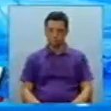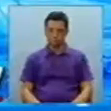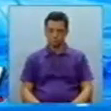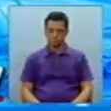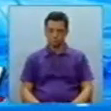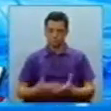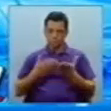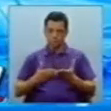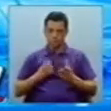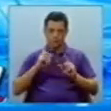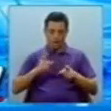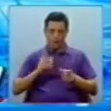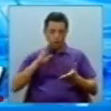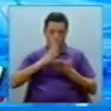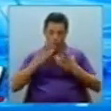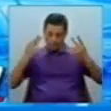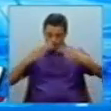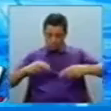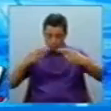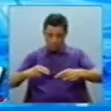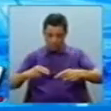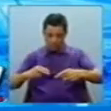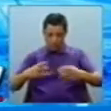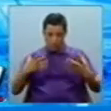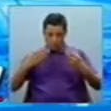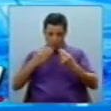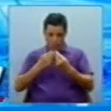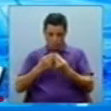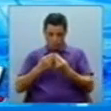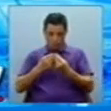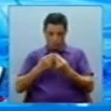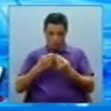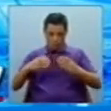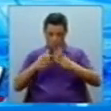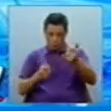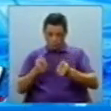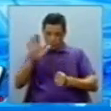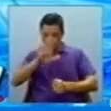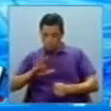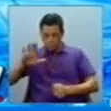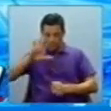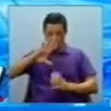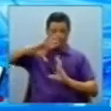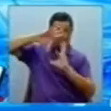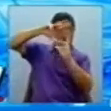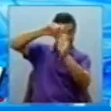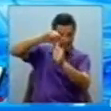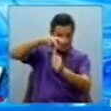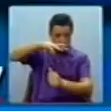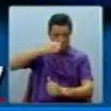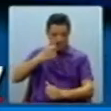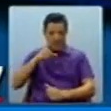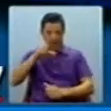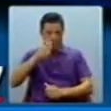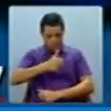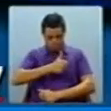Altura agora para a rubrica Última Fronteira. Está connosco, como é habitual, o Coordenador Nacional da Sociedade Planetária, Miguel Gonçalves. Bom dia. Bom dia,